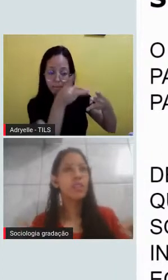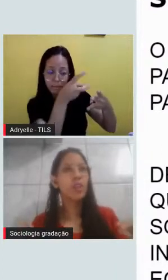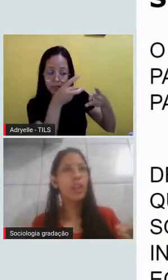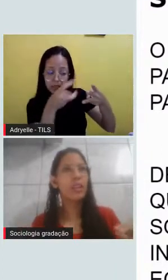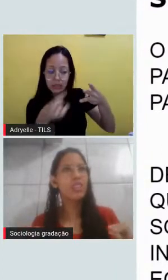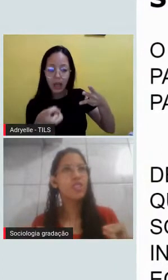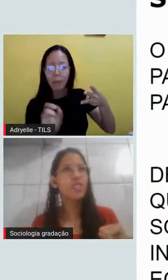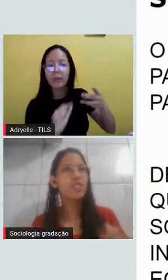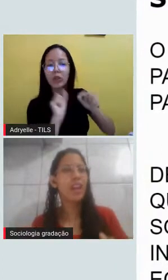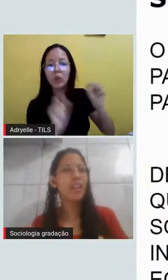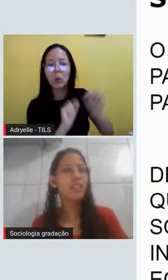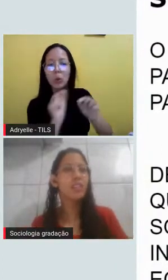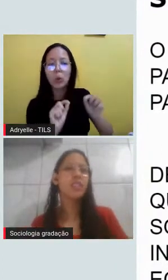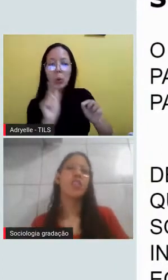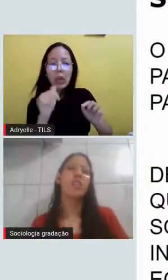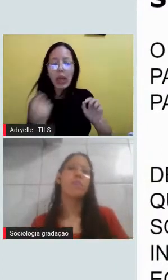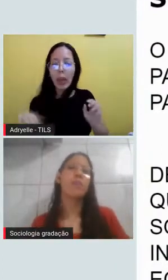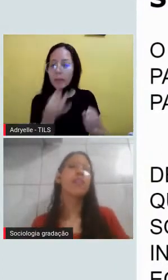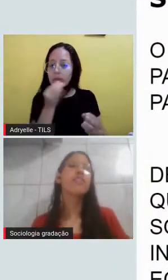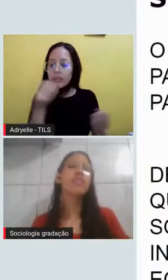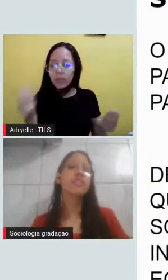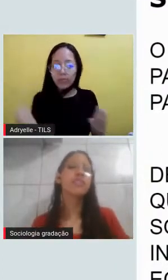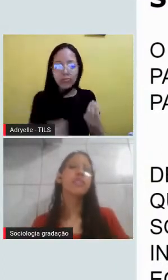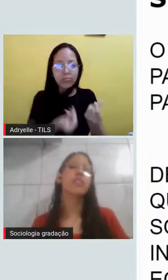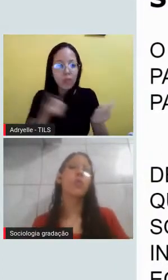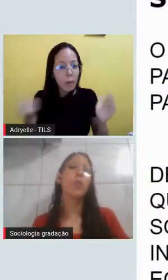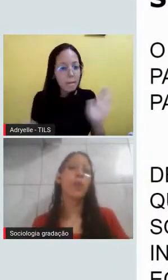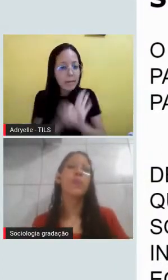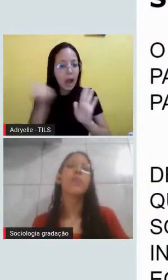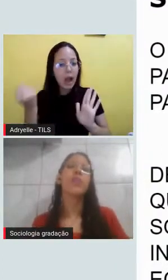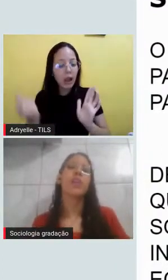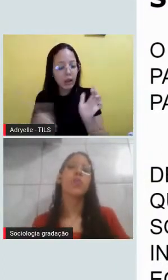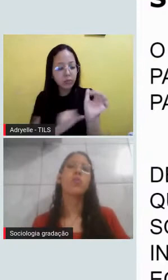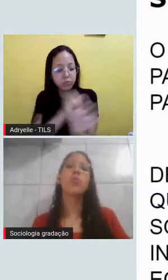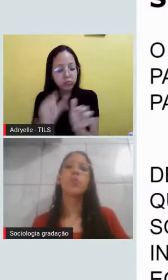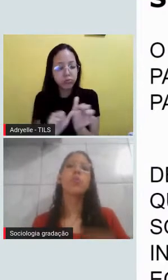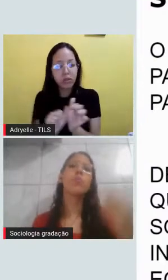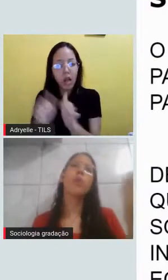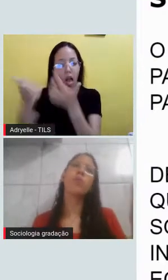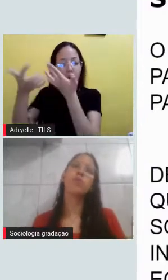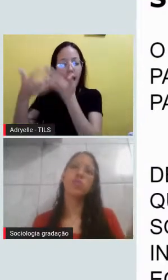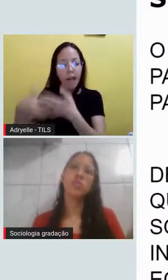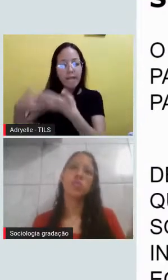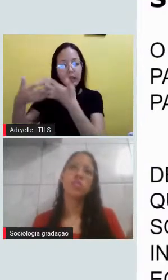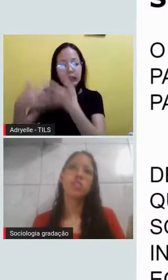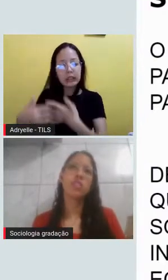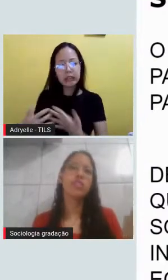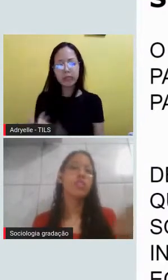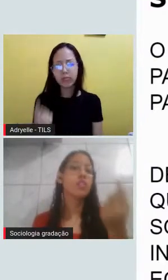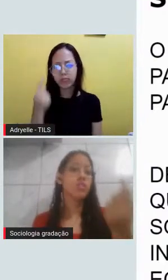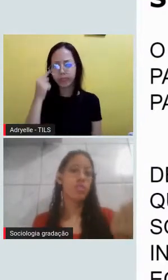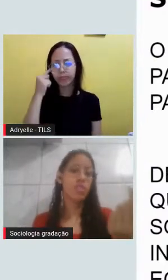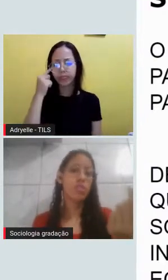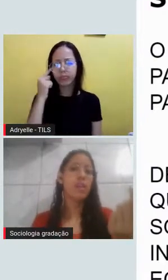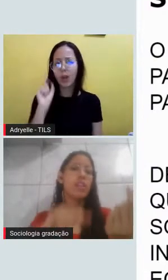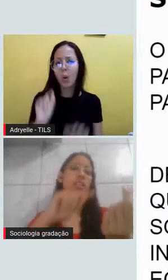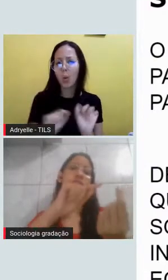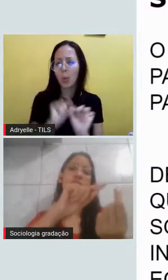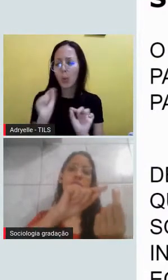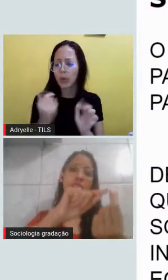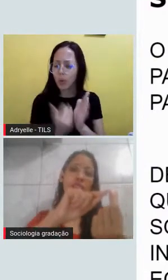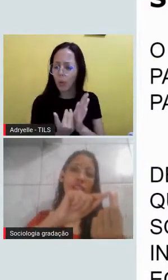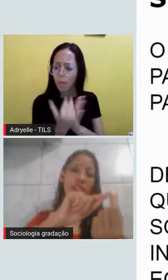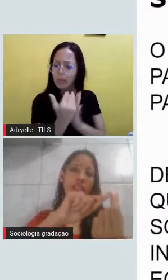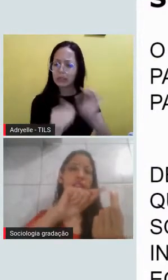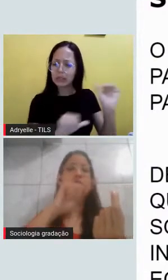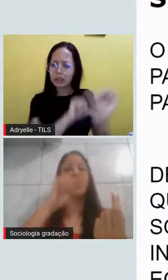fazer aquele start para refletir, opa, um ponto que se transforma, ele